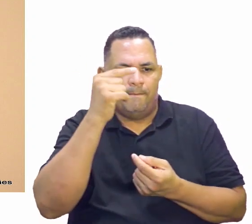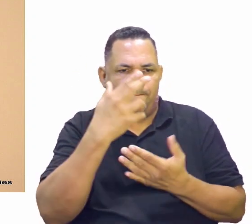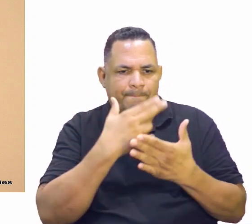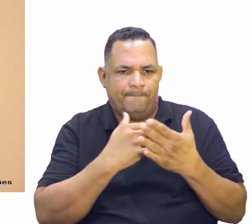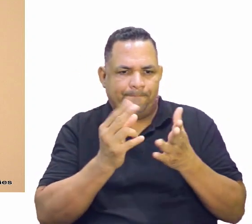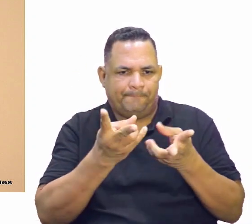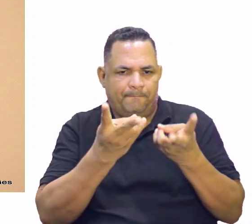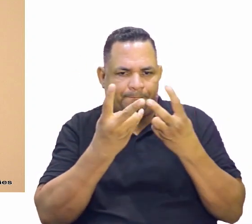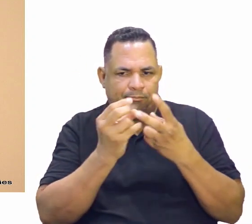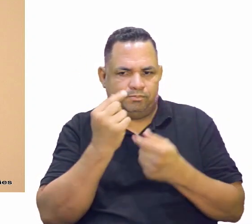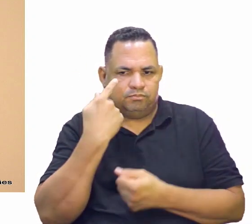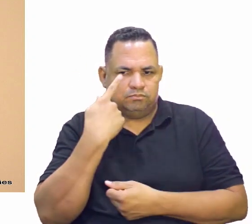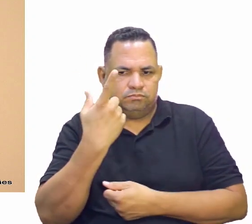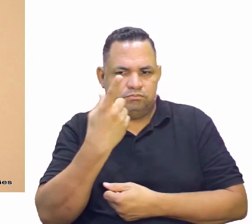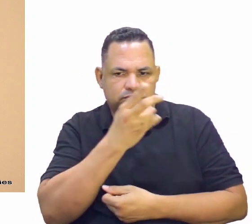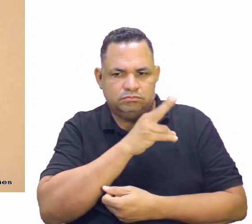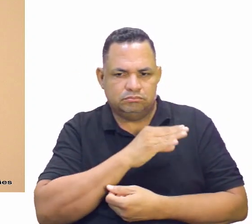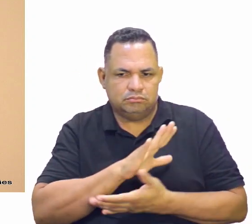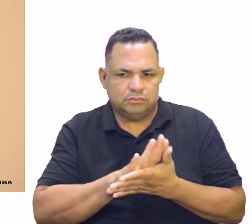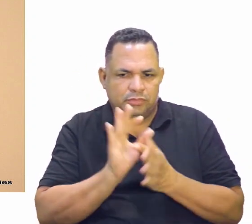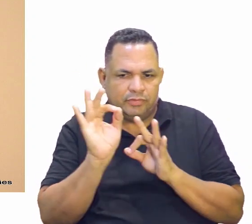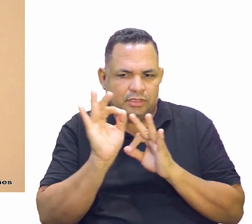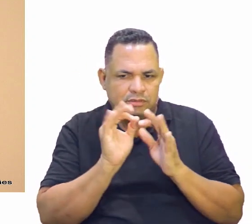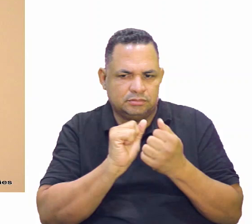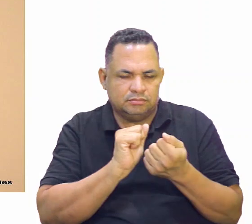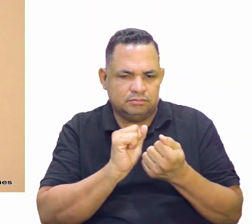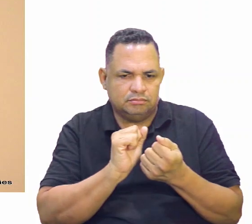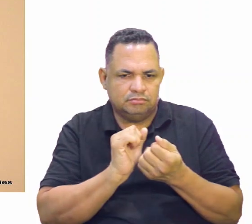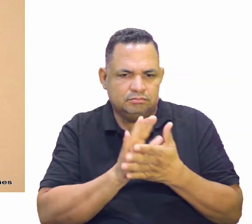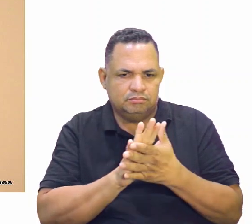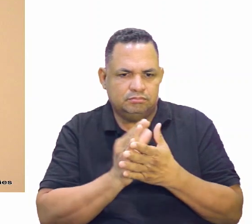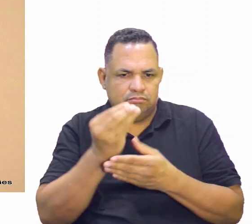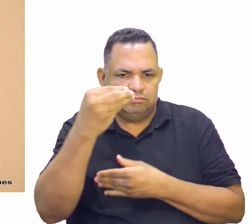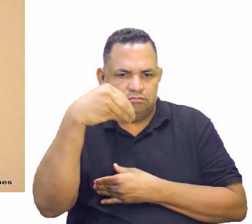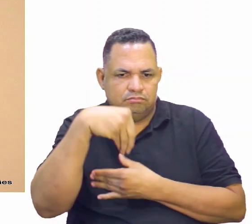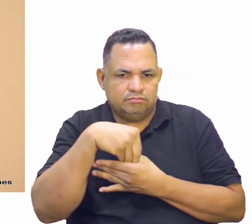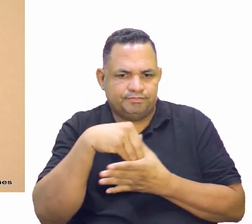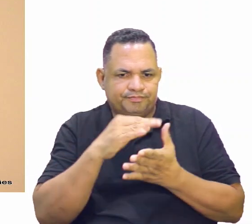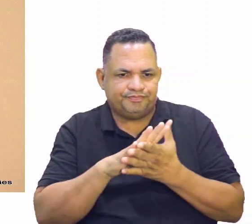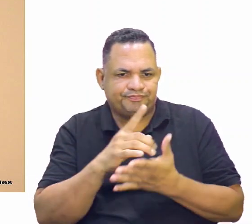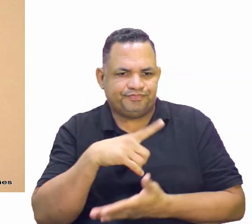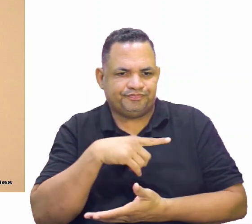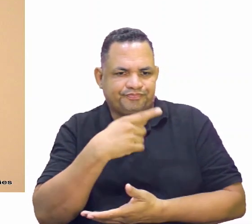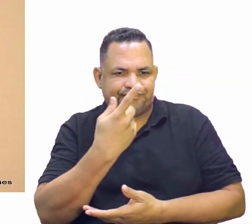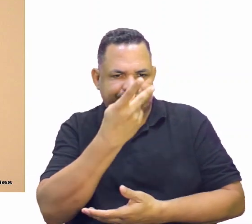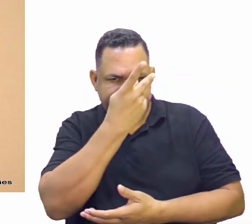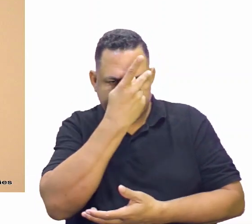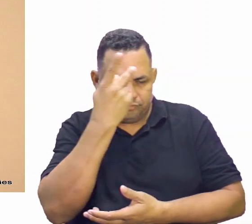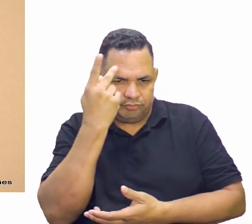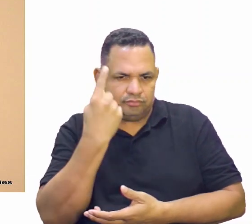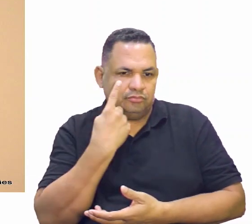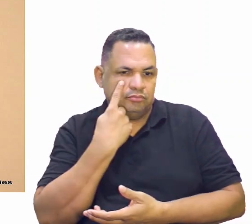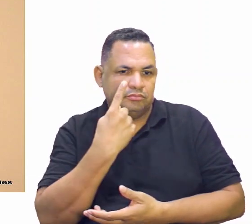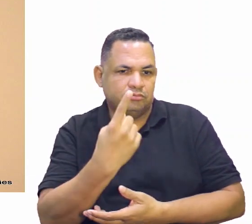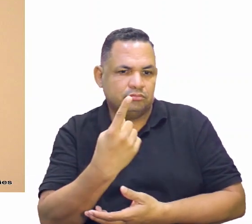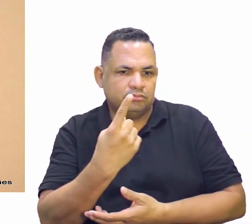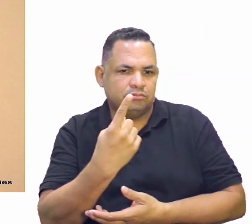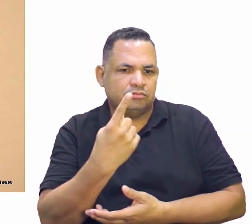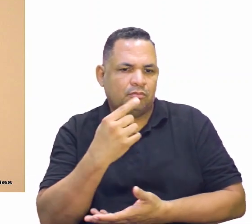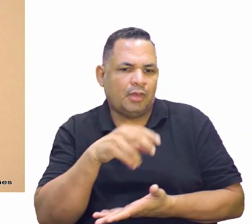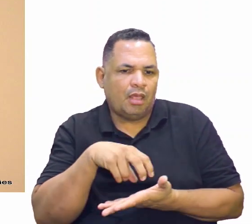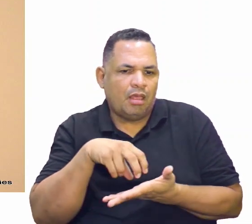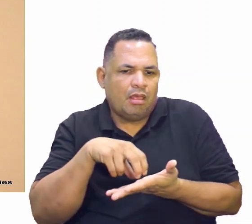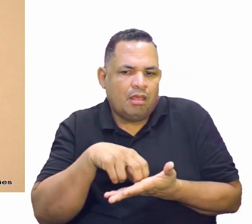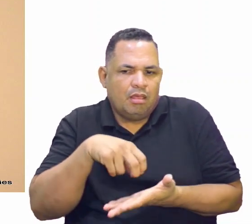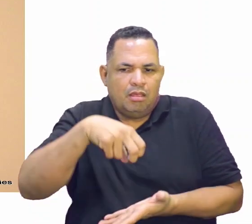vai perceber onde ela vai se encaixar. Exato, aqui você vê uma pessoa, né? Tipo se